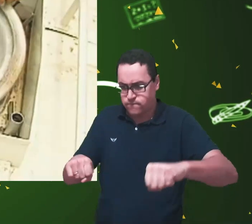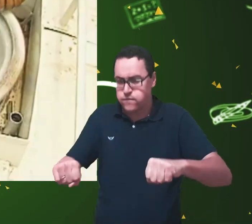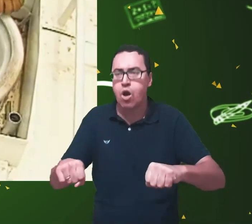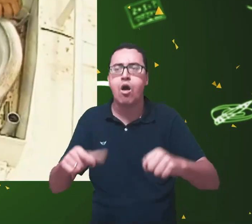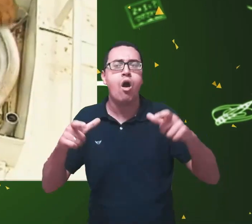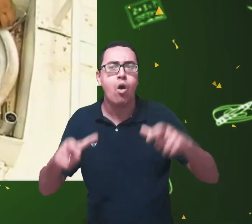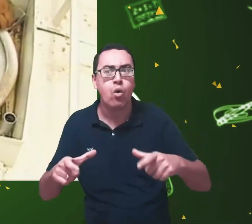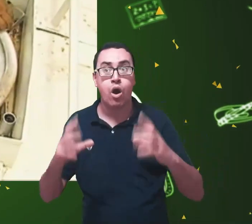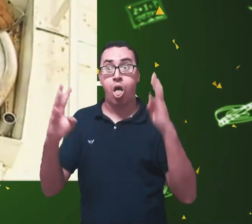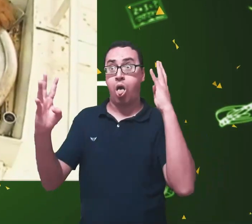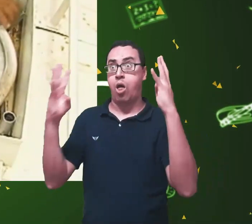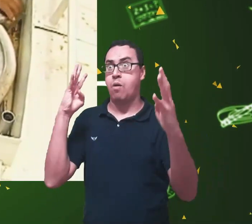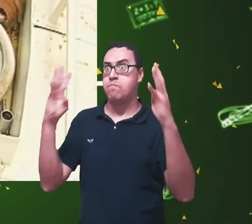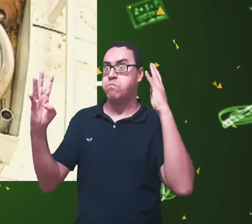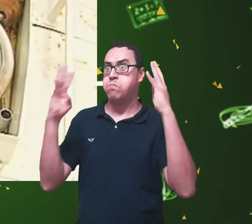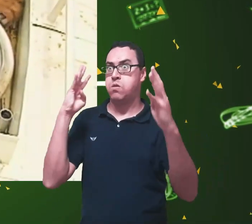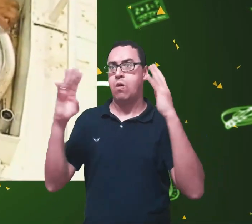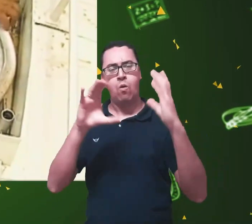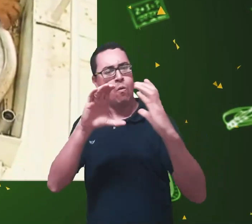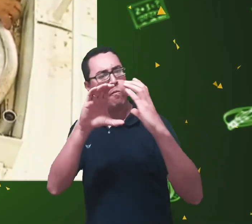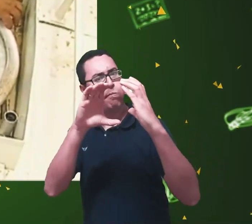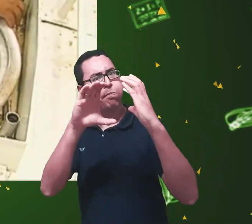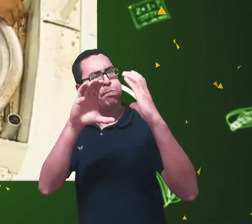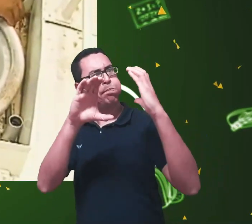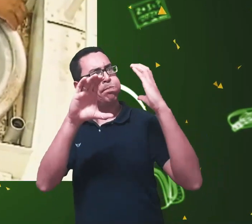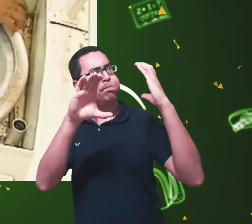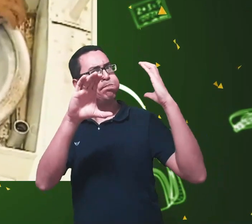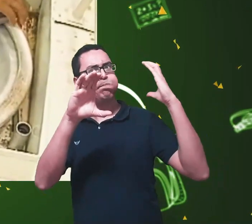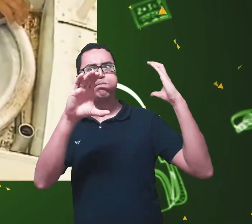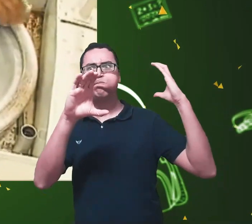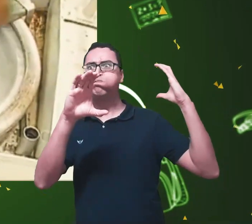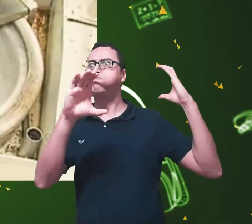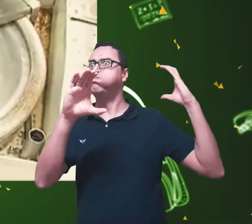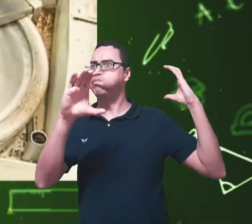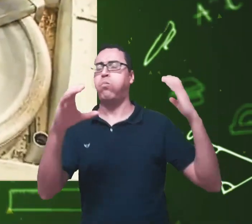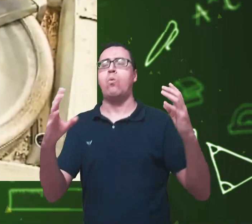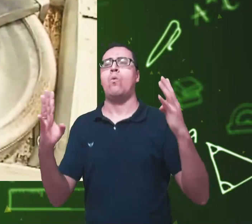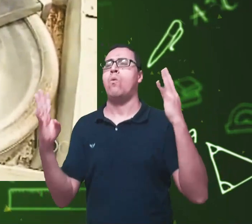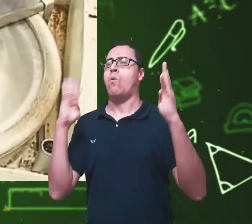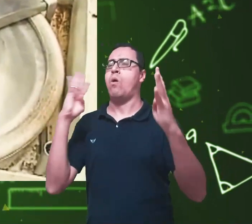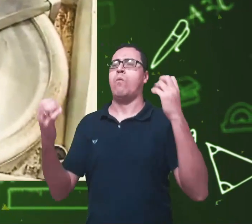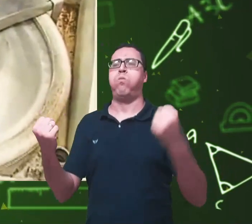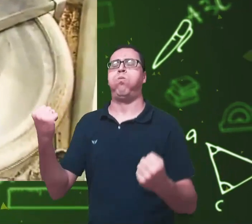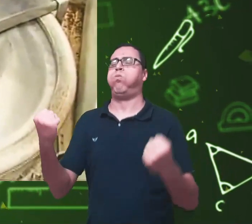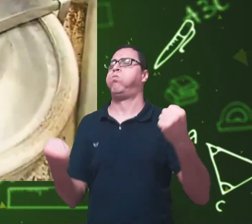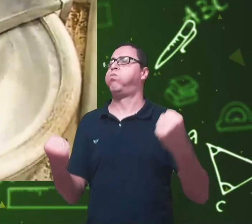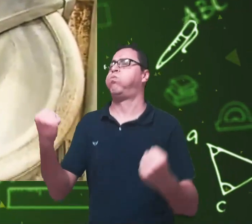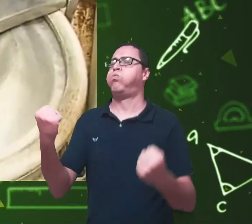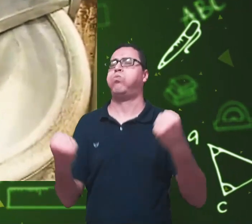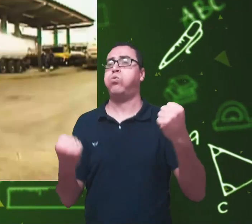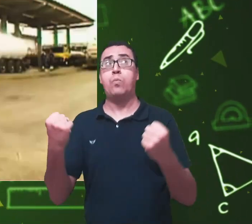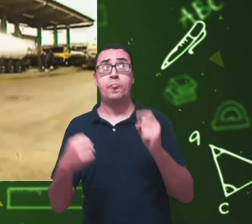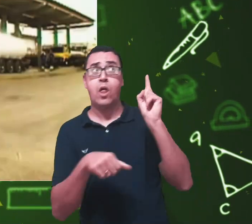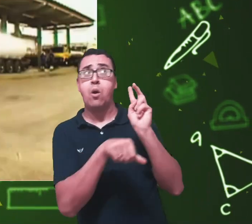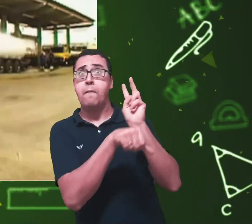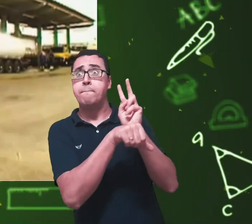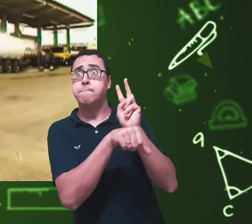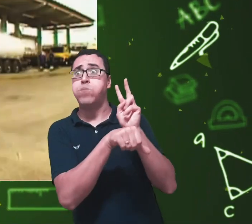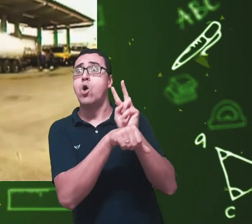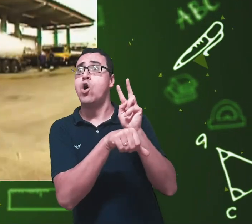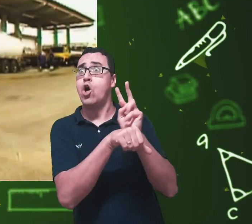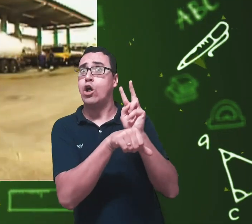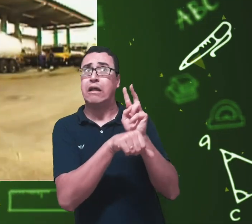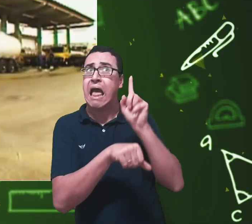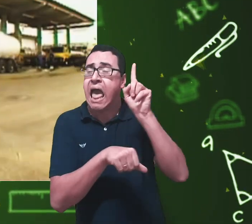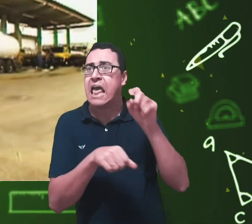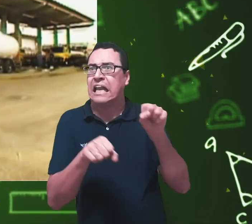usina. Os tanques destes caminhões são verdadeiras garrafas térmicas gigantes que protegem o leite do calor para ele